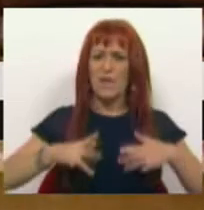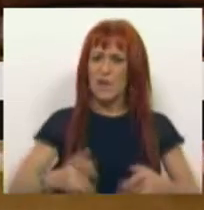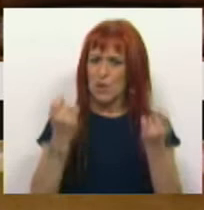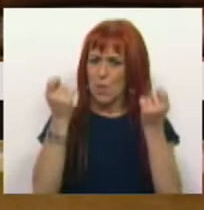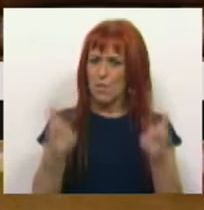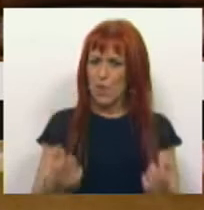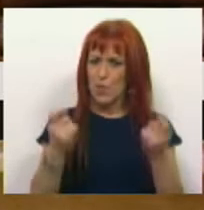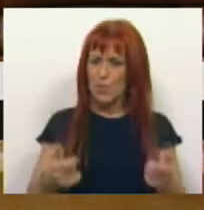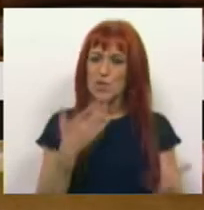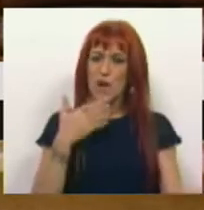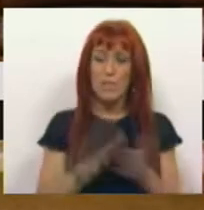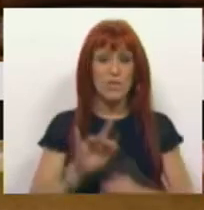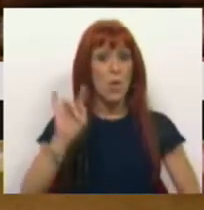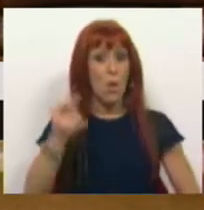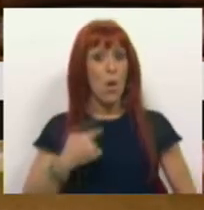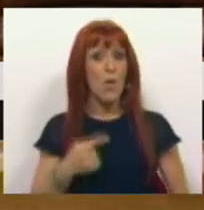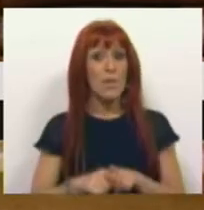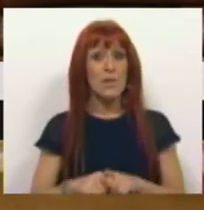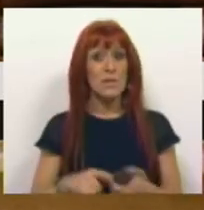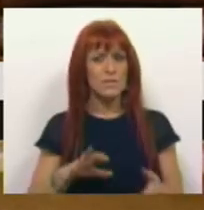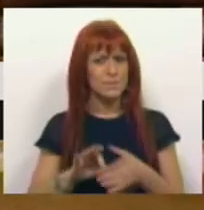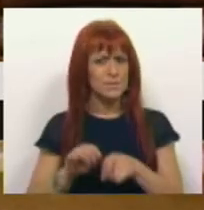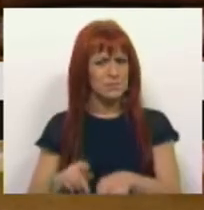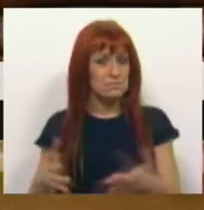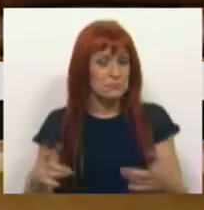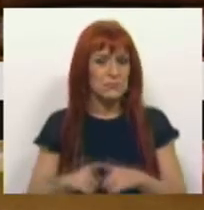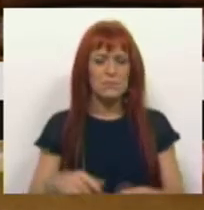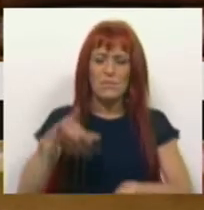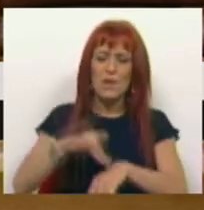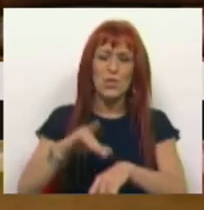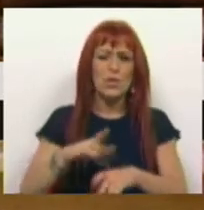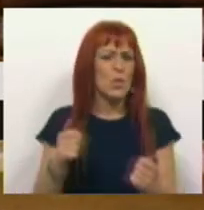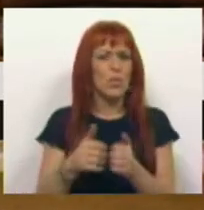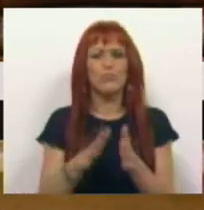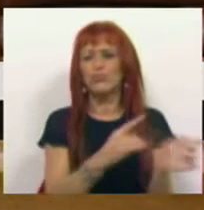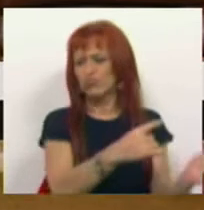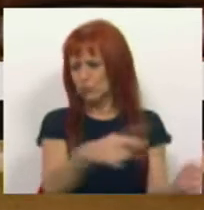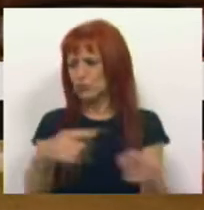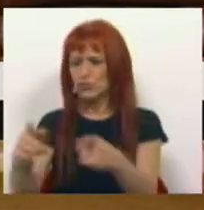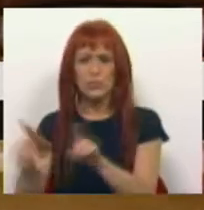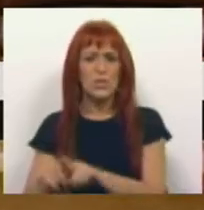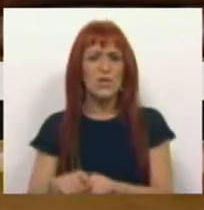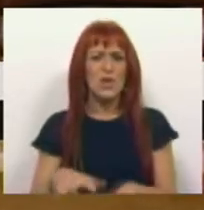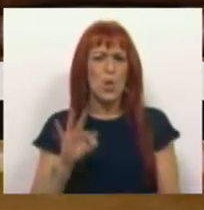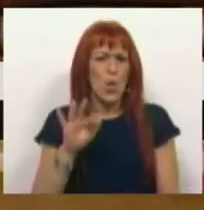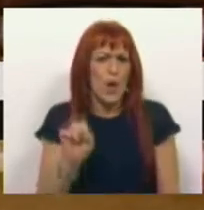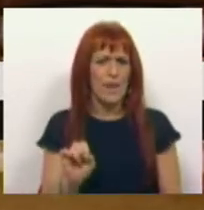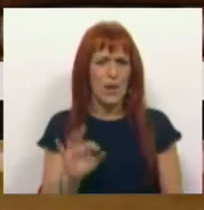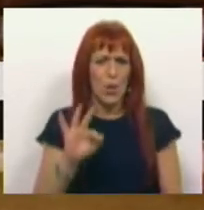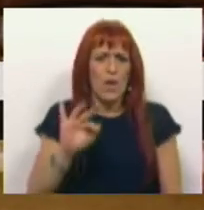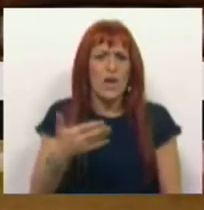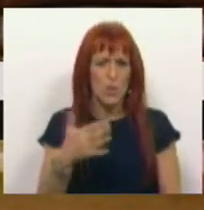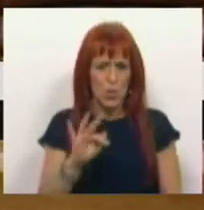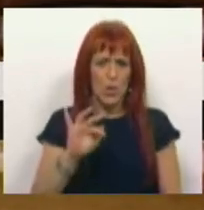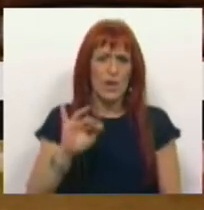poucos os gozaram, mesmo quando estavam no contrato. Doenças, quase todos têm. Ao fim de 40,